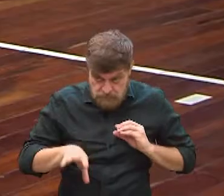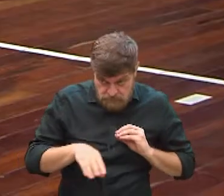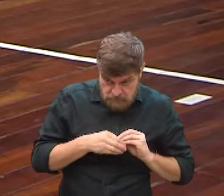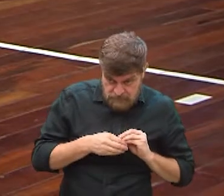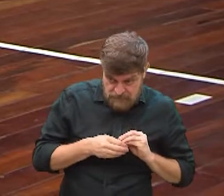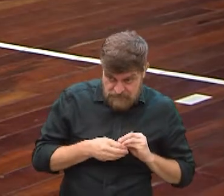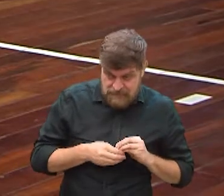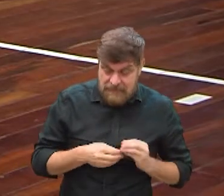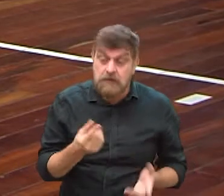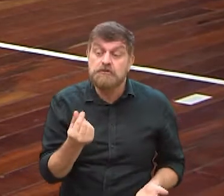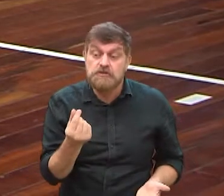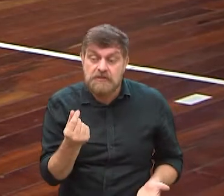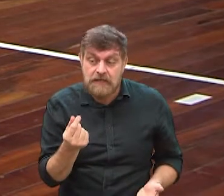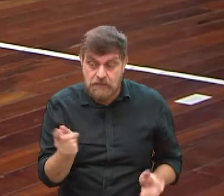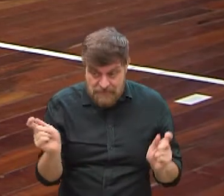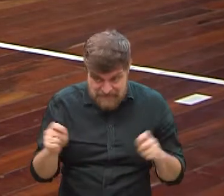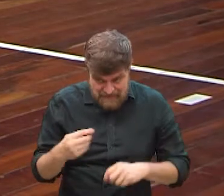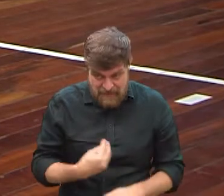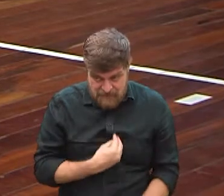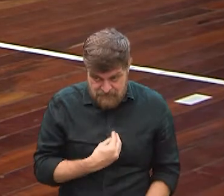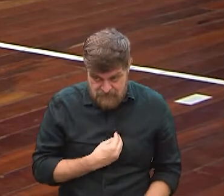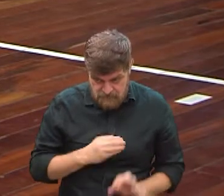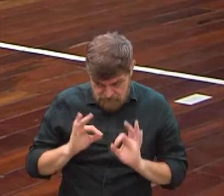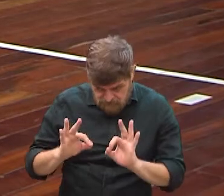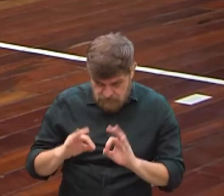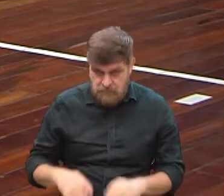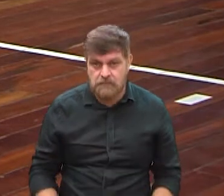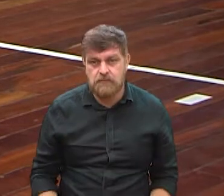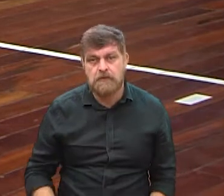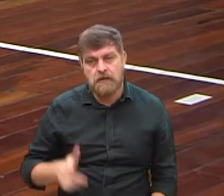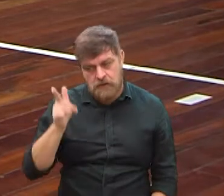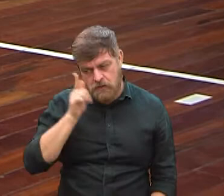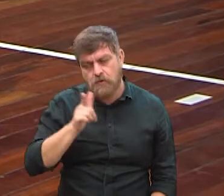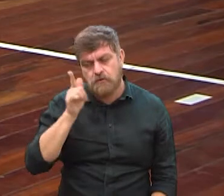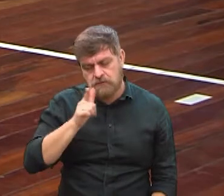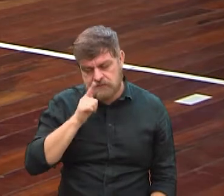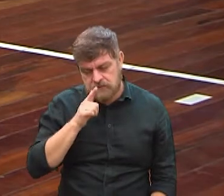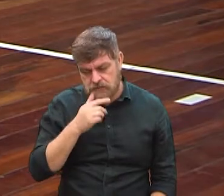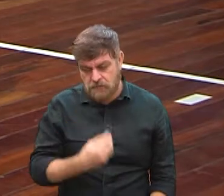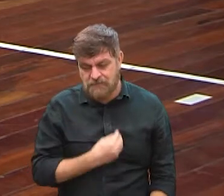nível do basquete, falando financeiramente? Financeiramente falando, eu consigo